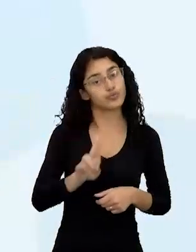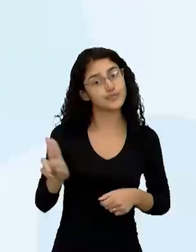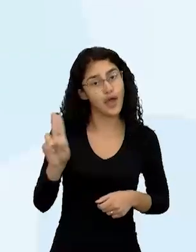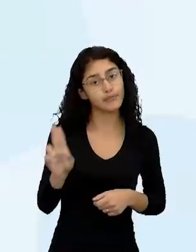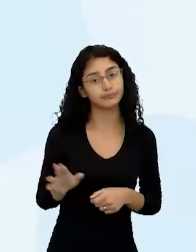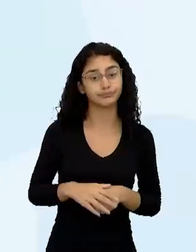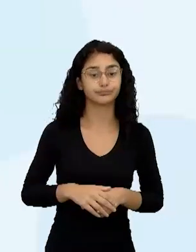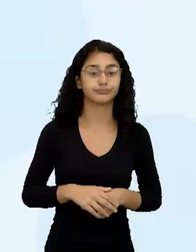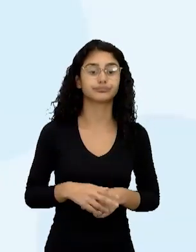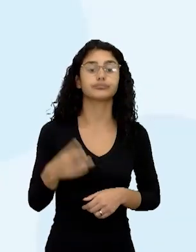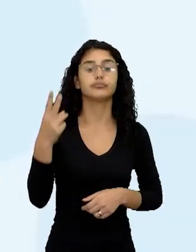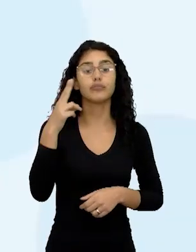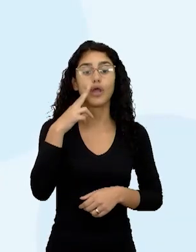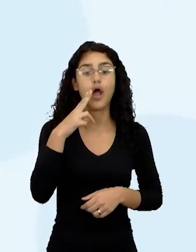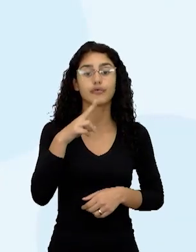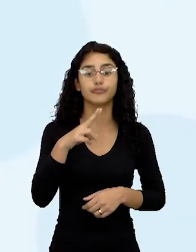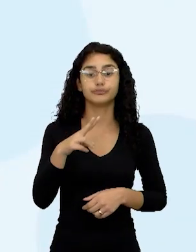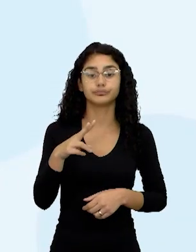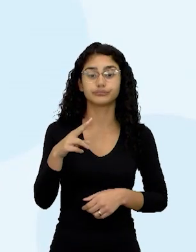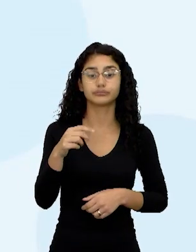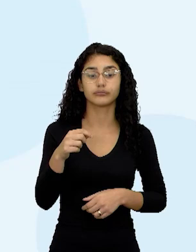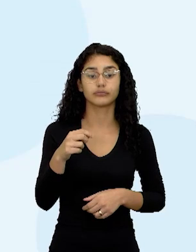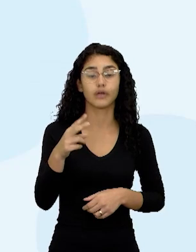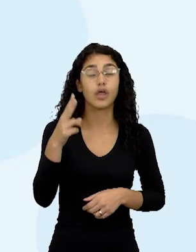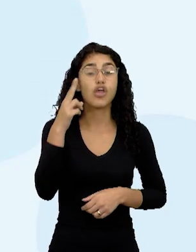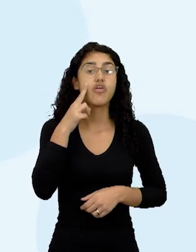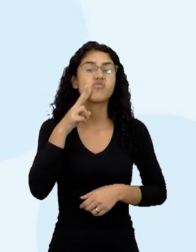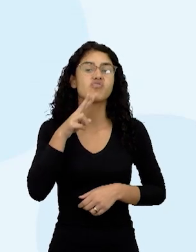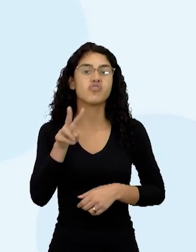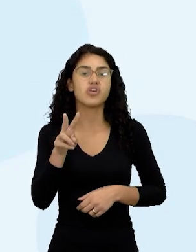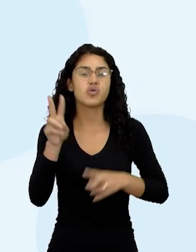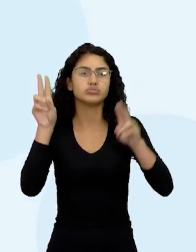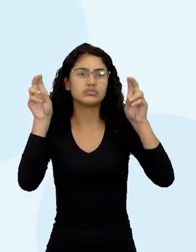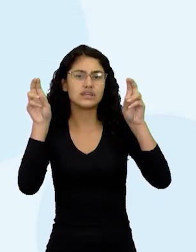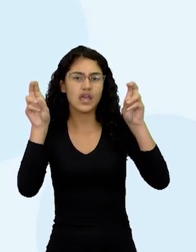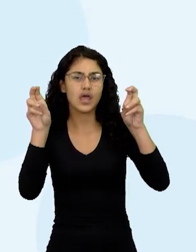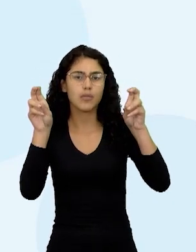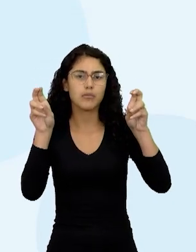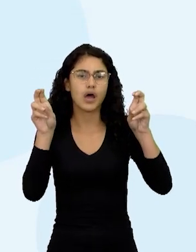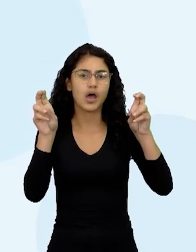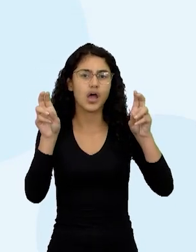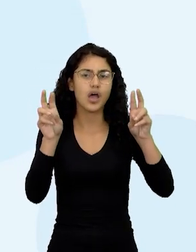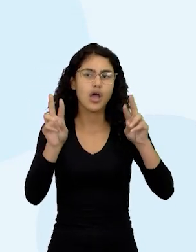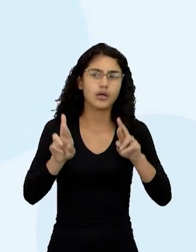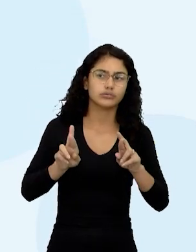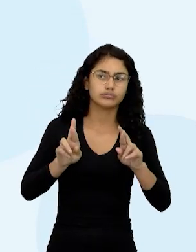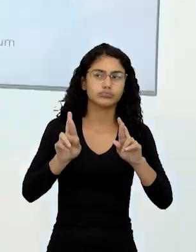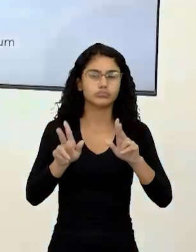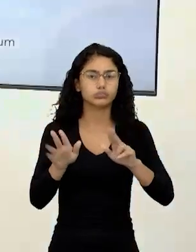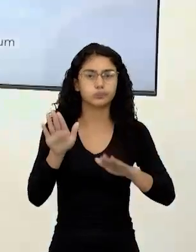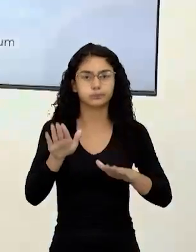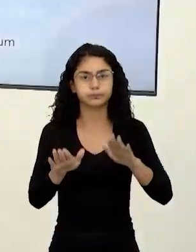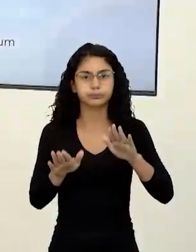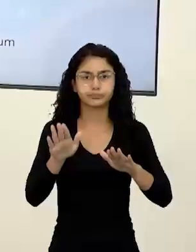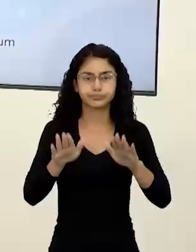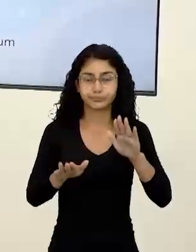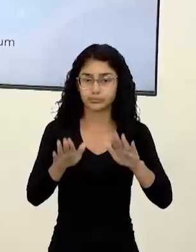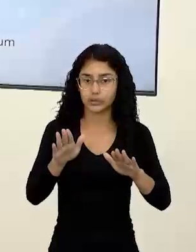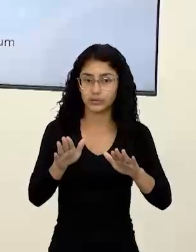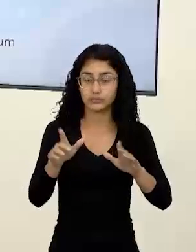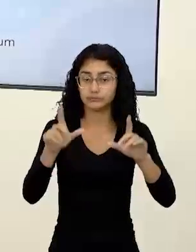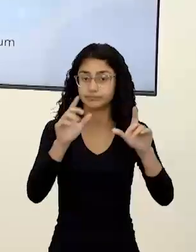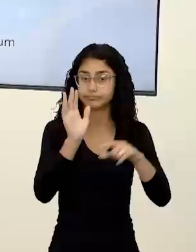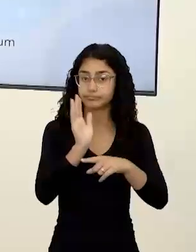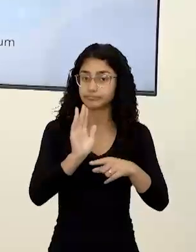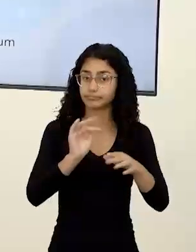Eu vi um conteúdo semelhante em outro lugar da internet. É muito importante a gente separar o que é plágio,